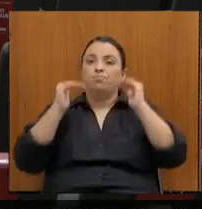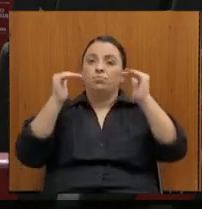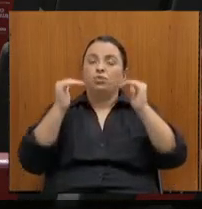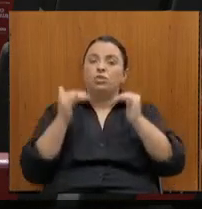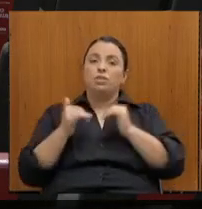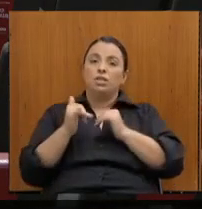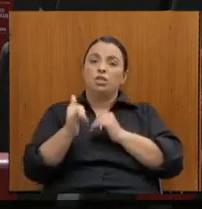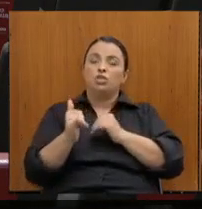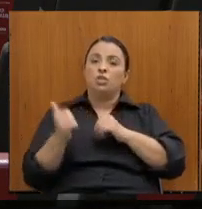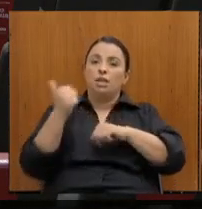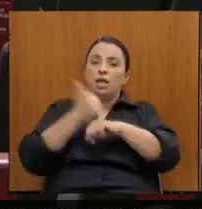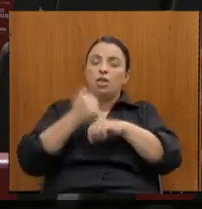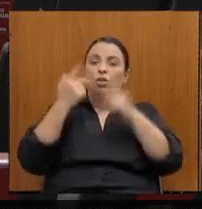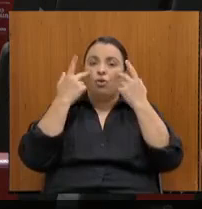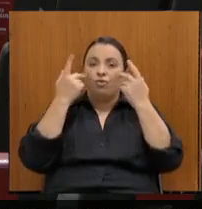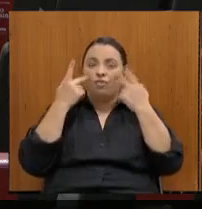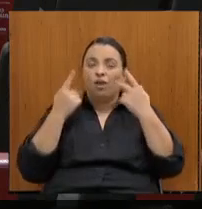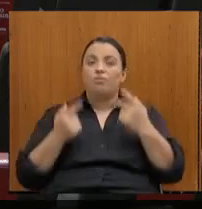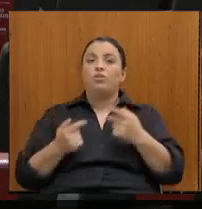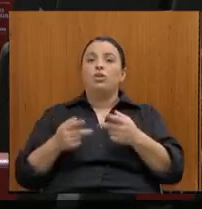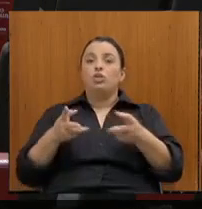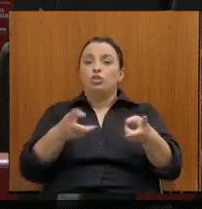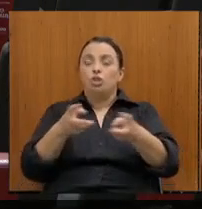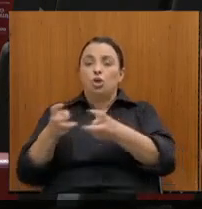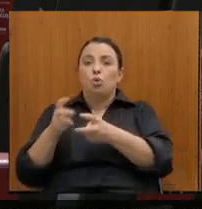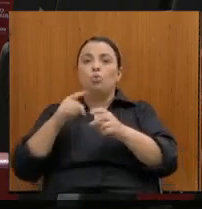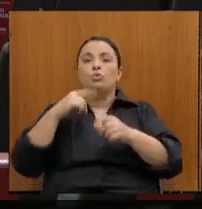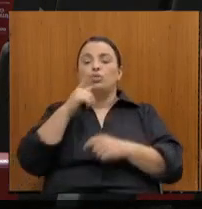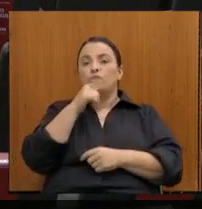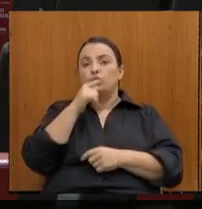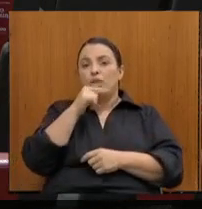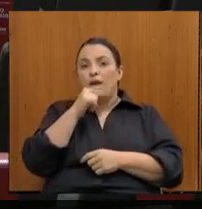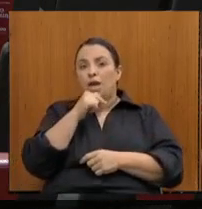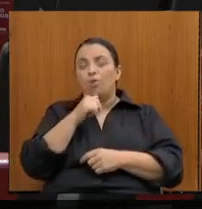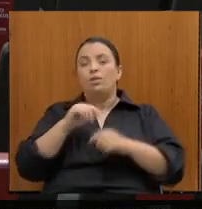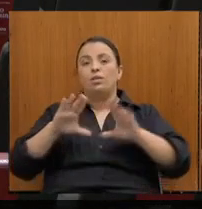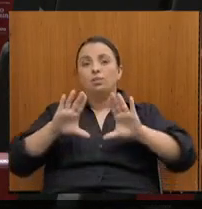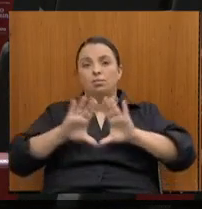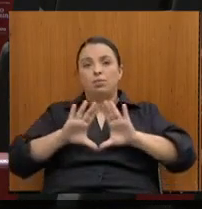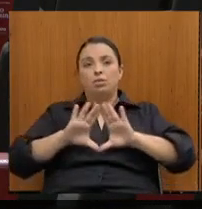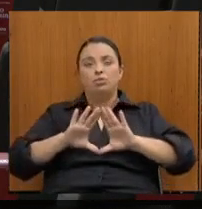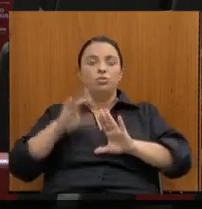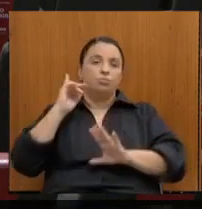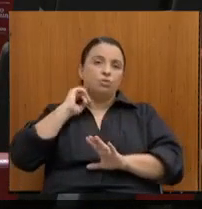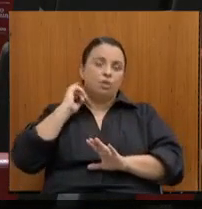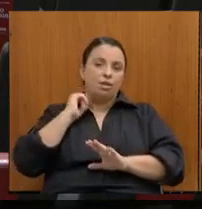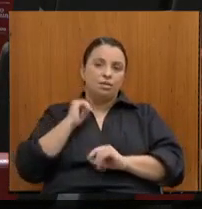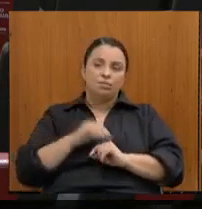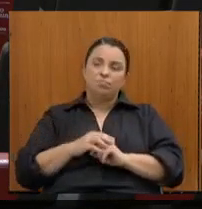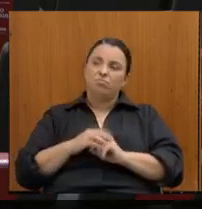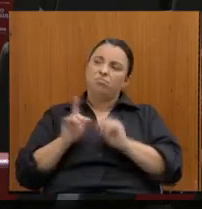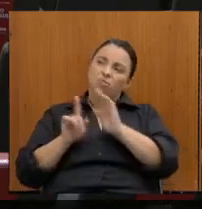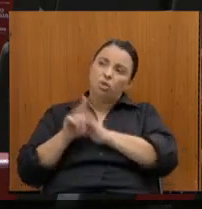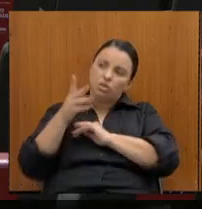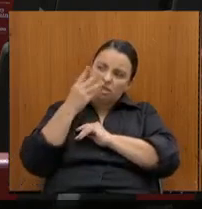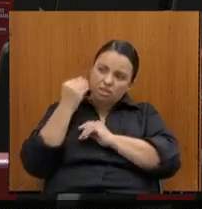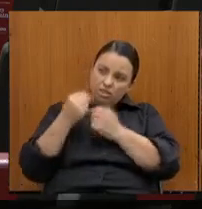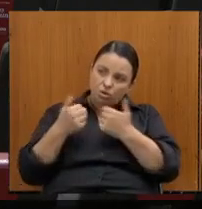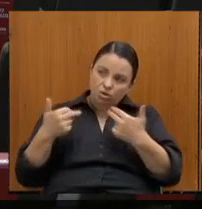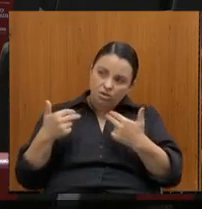recursos hídricos da Assembleia Legislativa do Estado de Minas Gerais que se alguma coisa do tocar